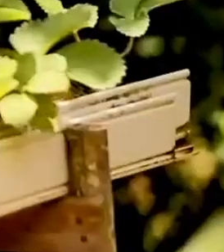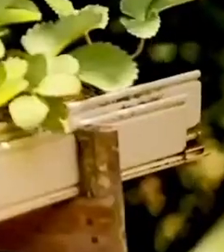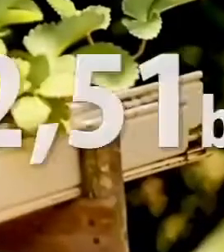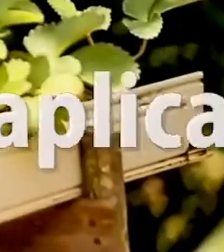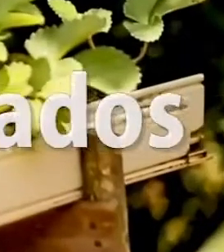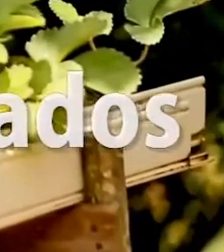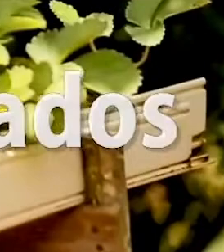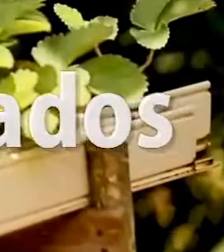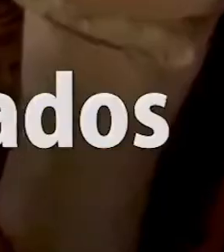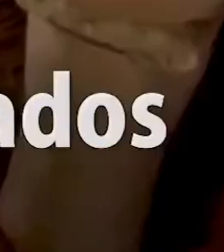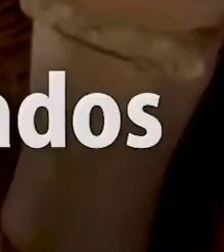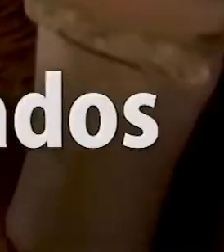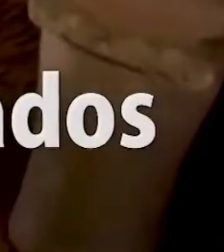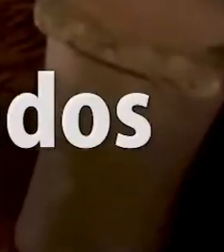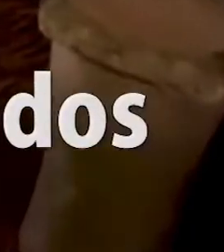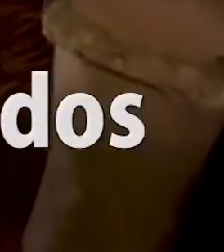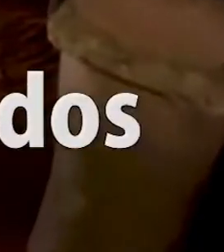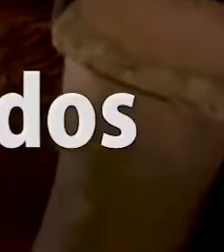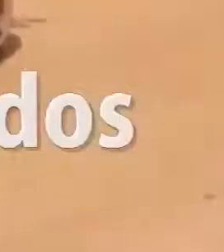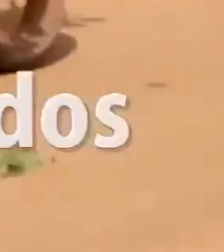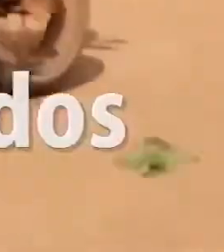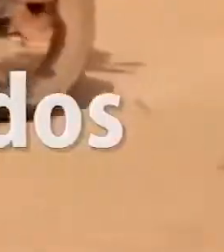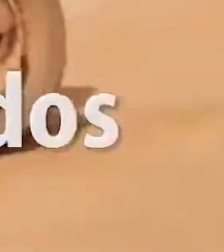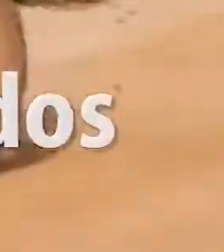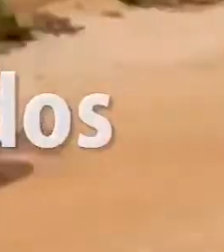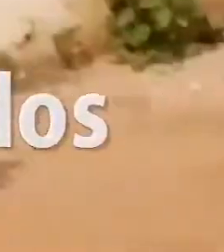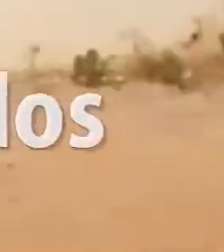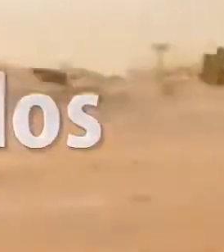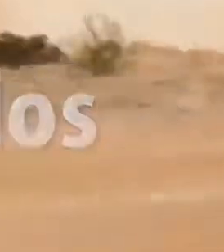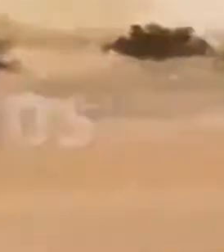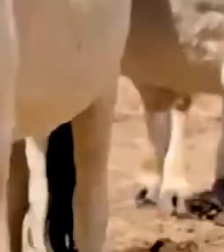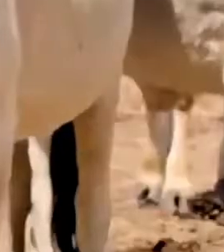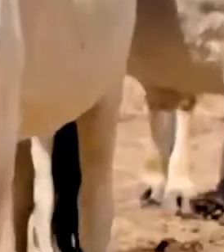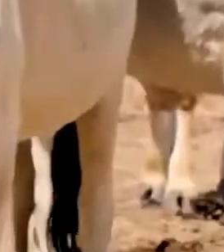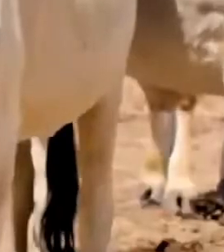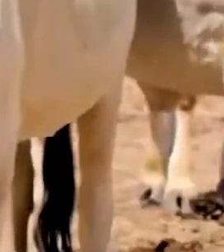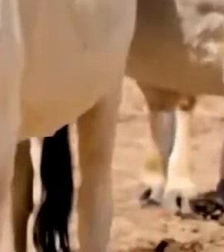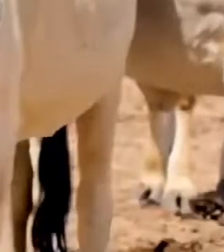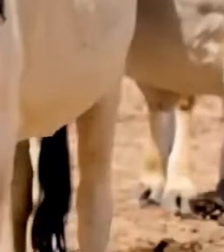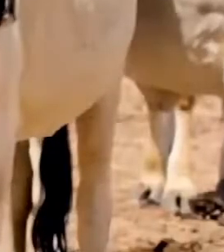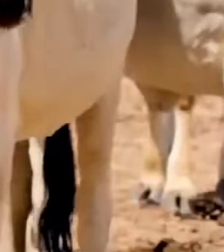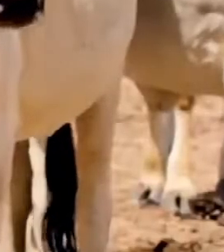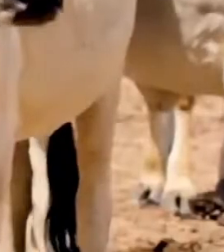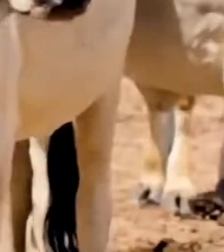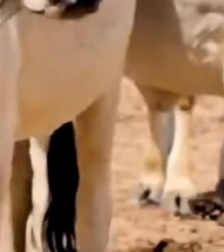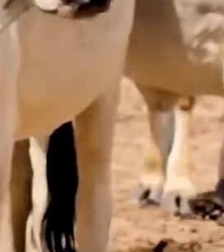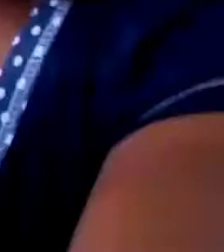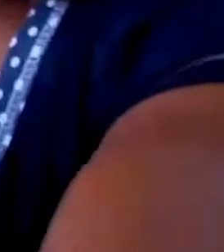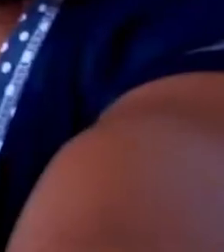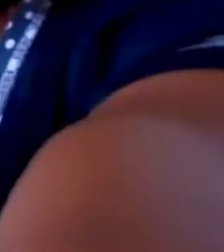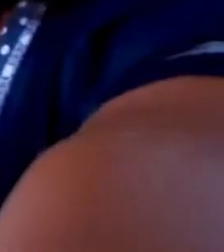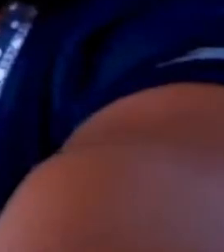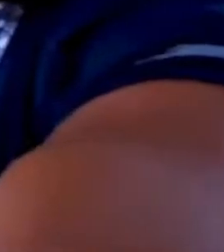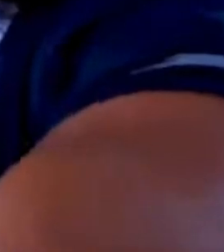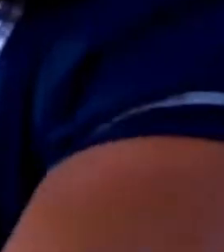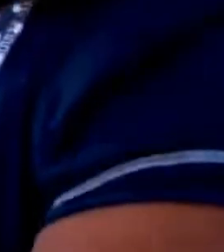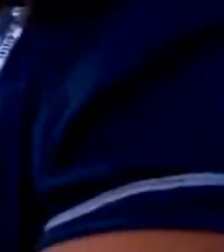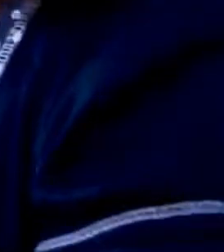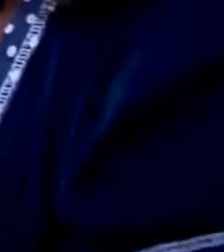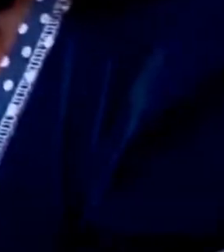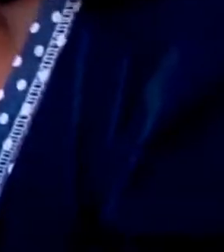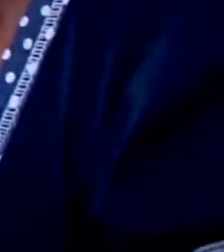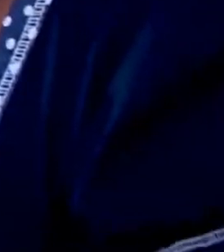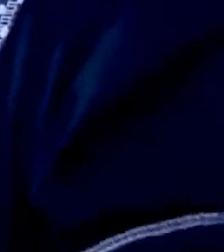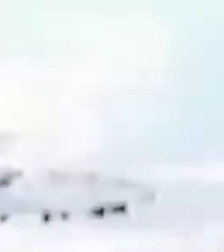leva esteio para o pequeno produtor rural e chega junto na criação de gado do seu Moacir, no artesanato da